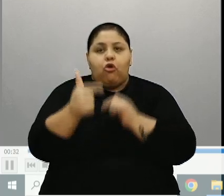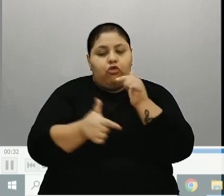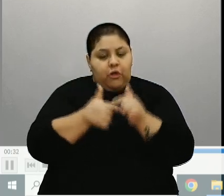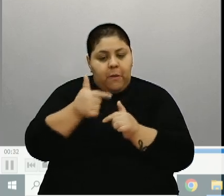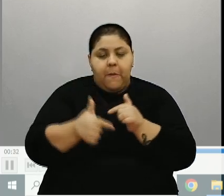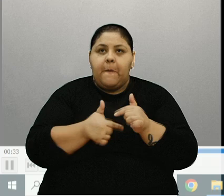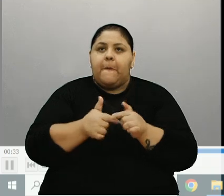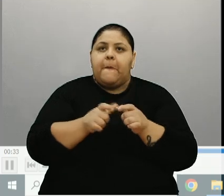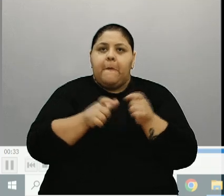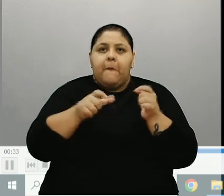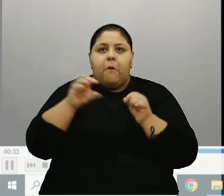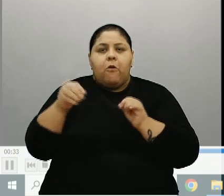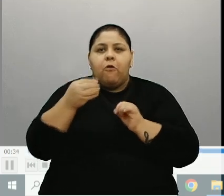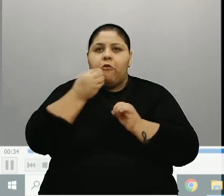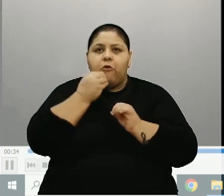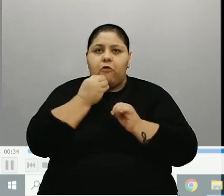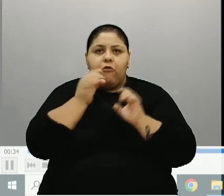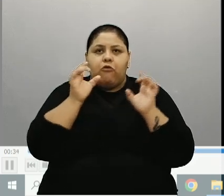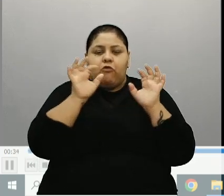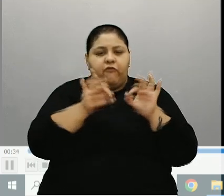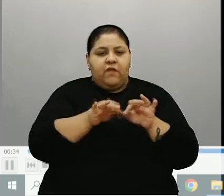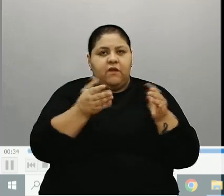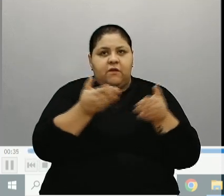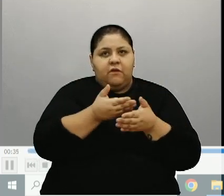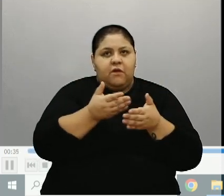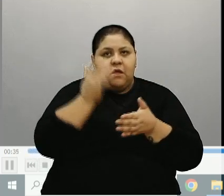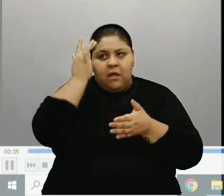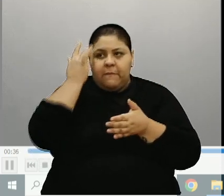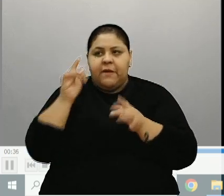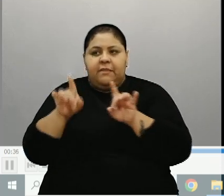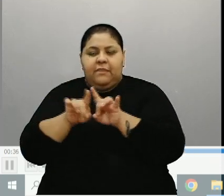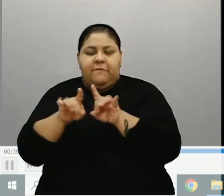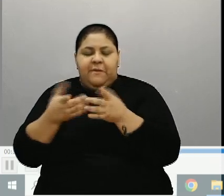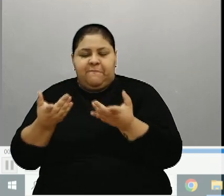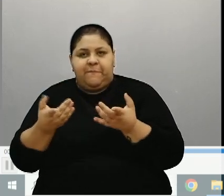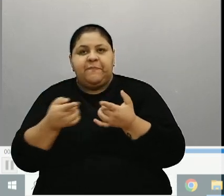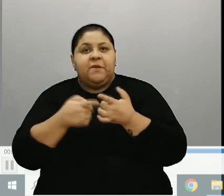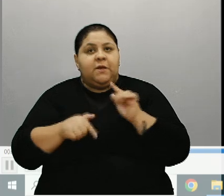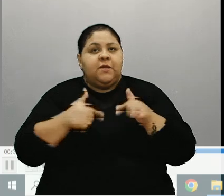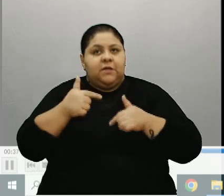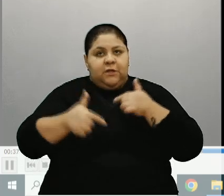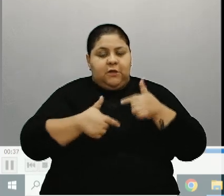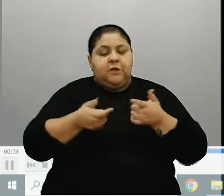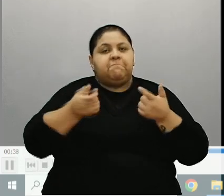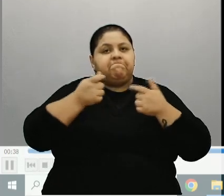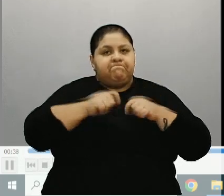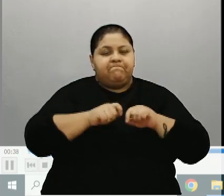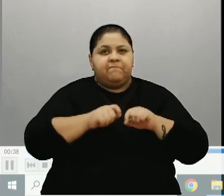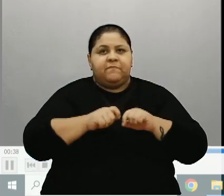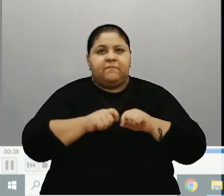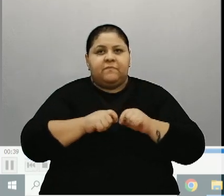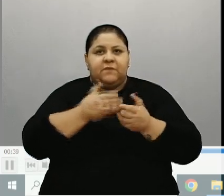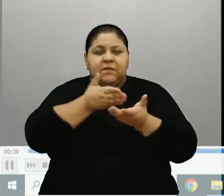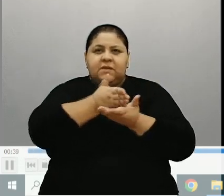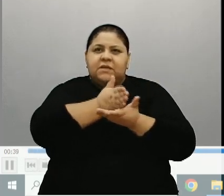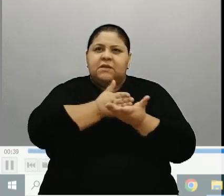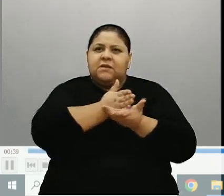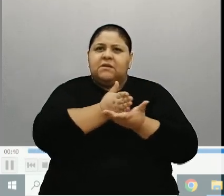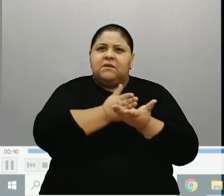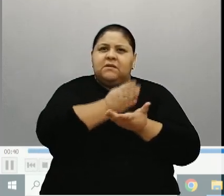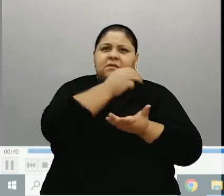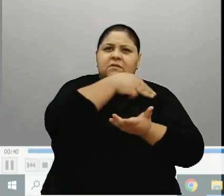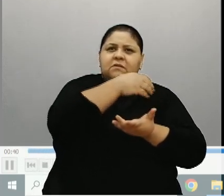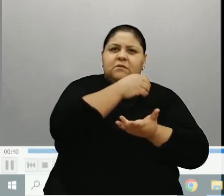que possivelmente não seja concluído hoje nem amanhã, mas é um trabalho necessário. Aqui é a divisa do Monte Carmelo com